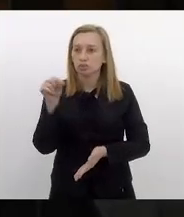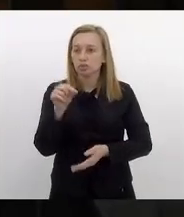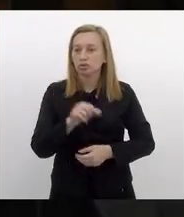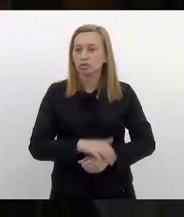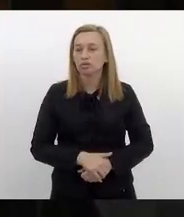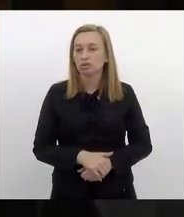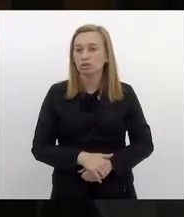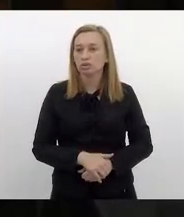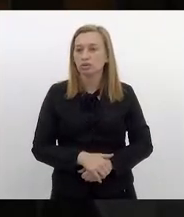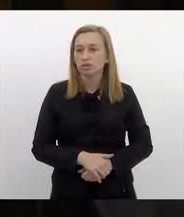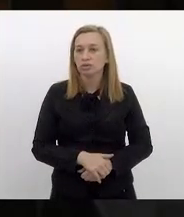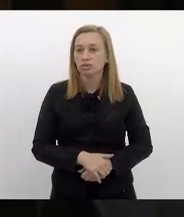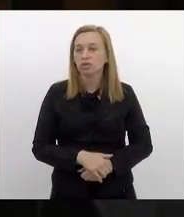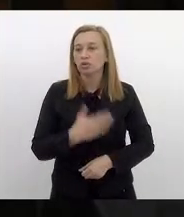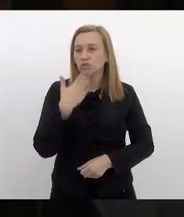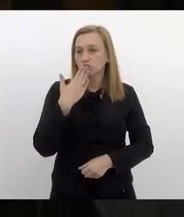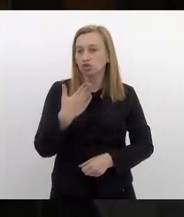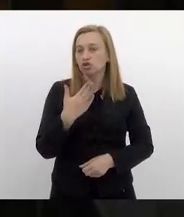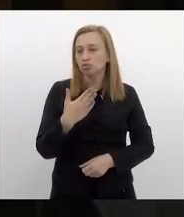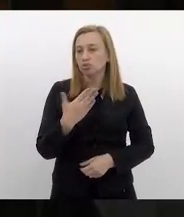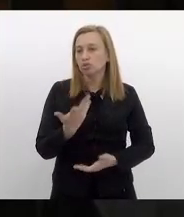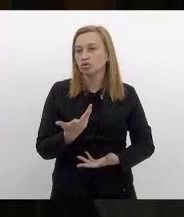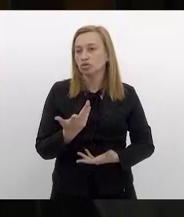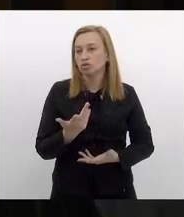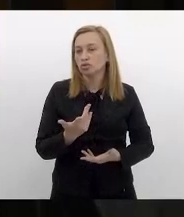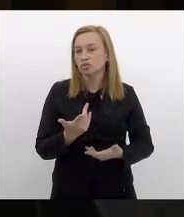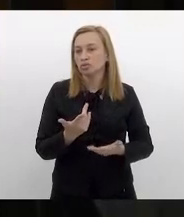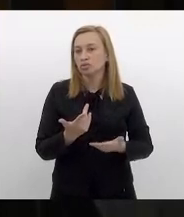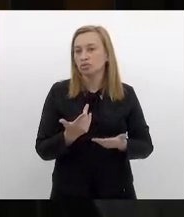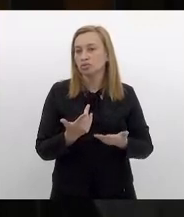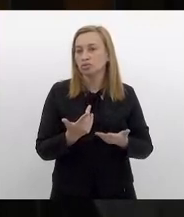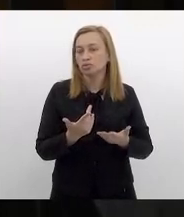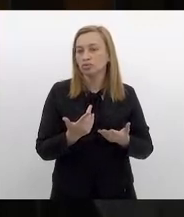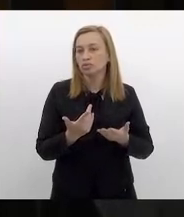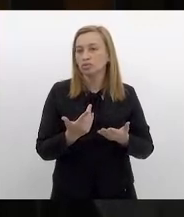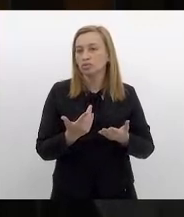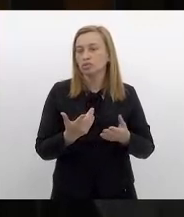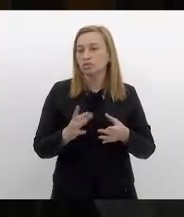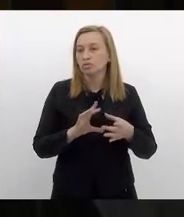decidem estabelecer algum tipo de tratativa com a União,